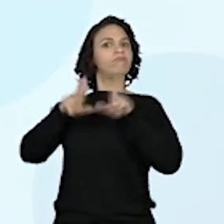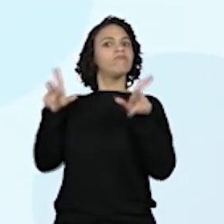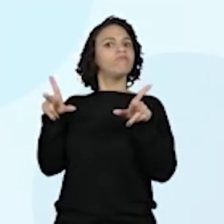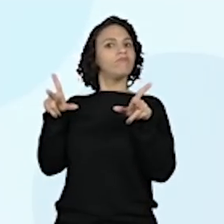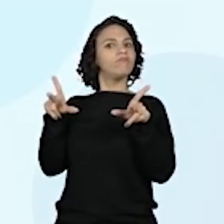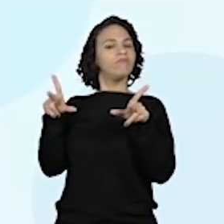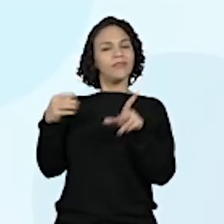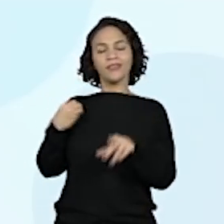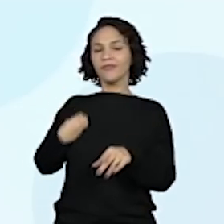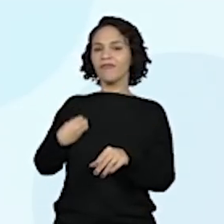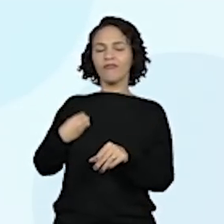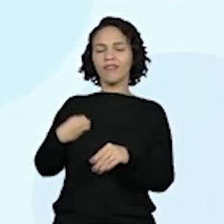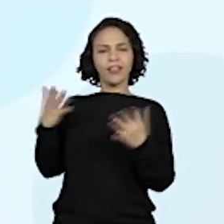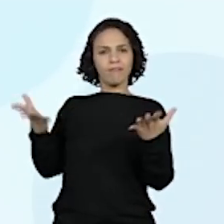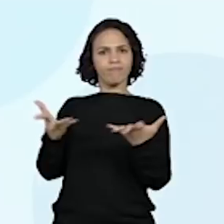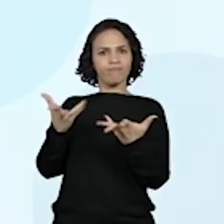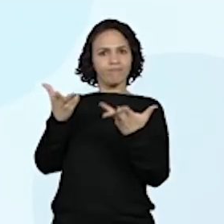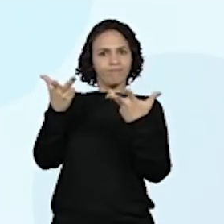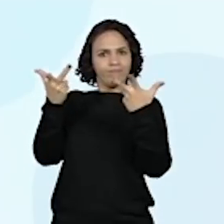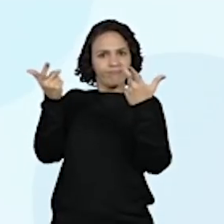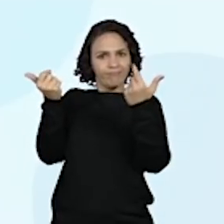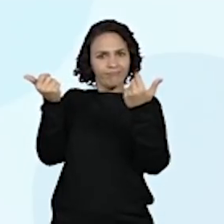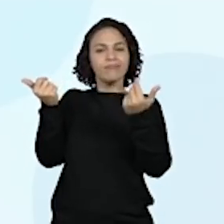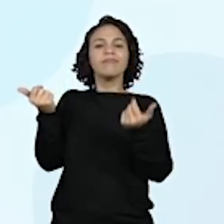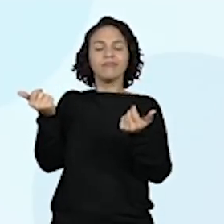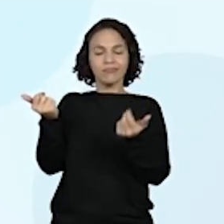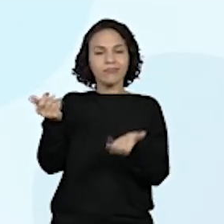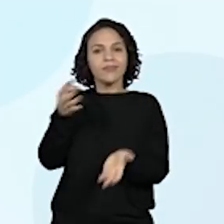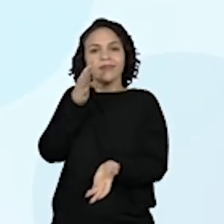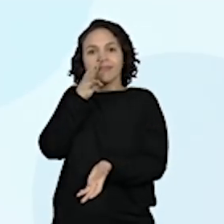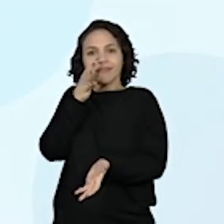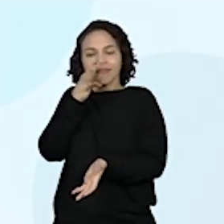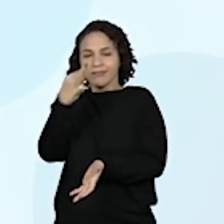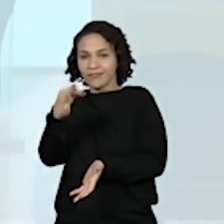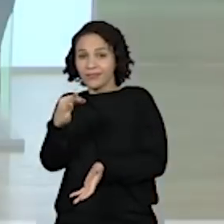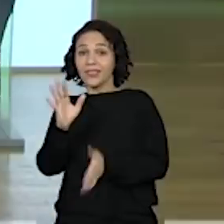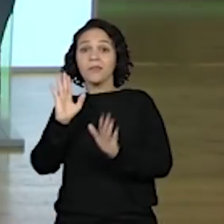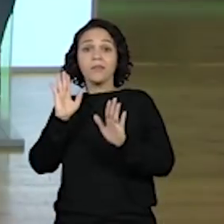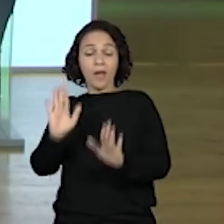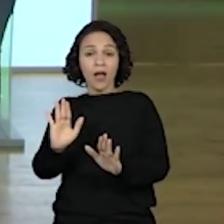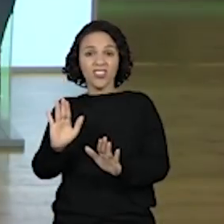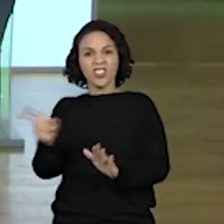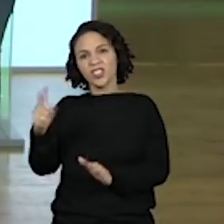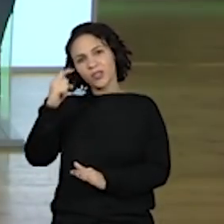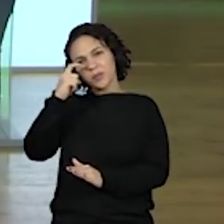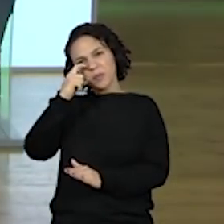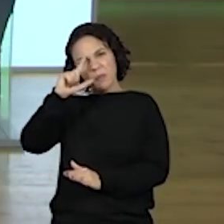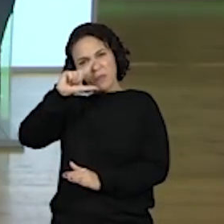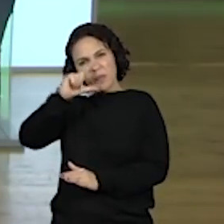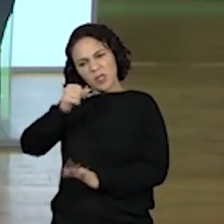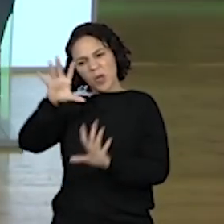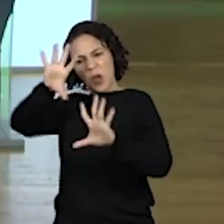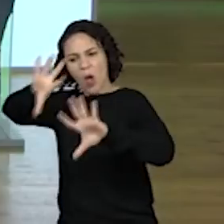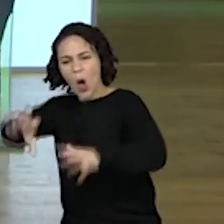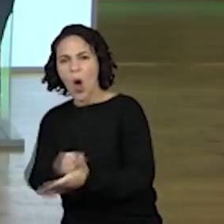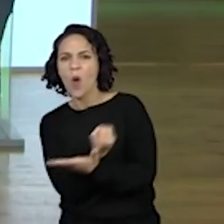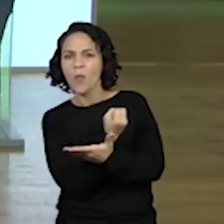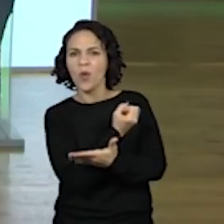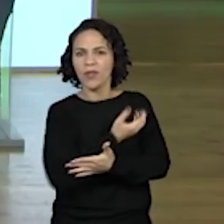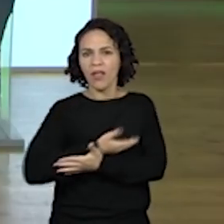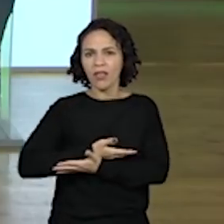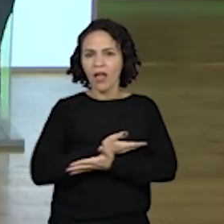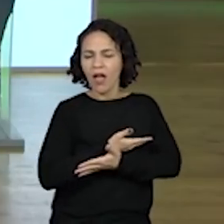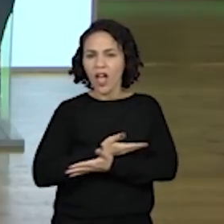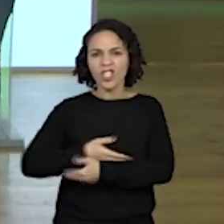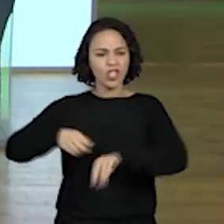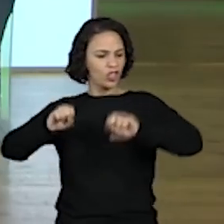Com coisas sensacionais, incríveis pela frente. Mas ela foi roubada por uma bruxa e